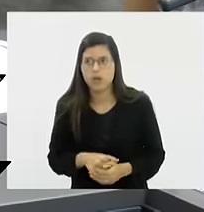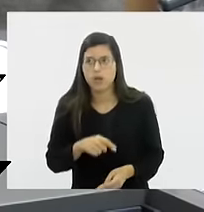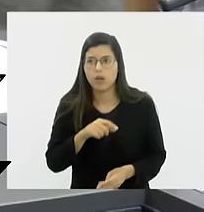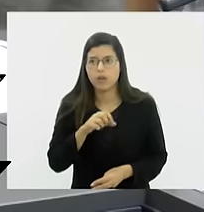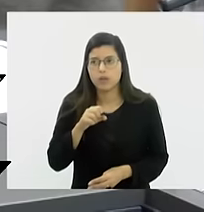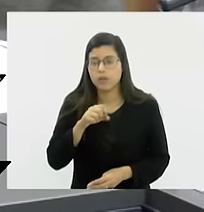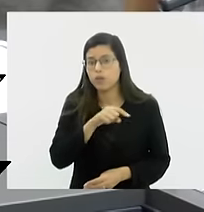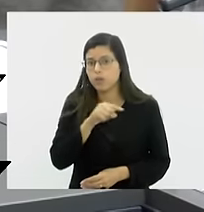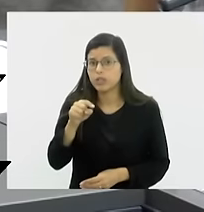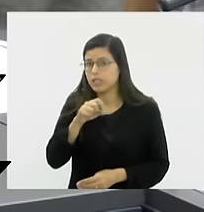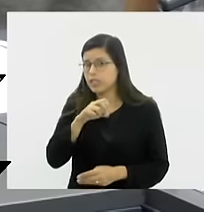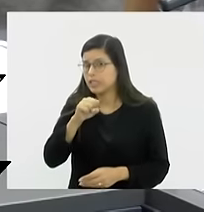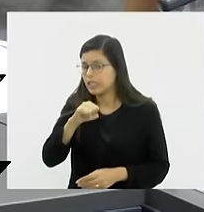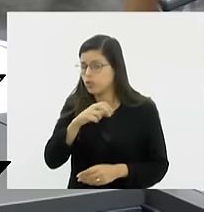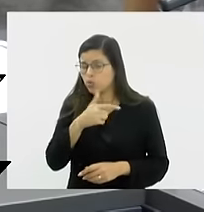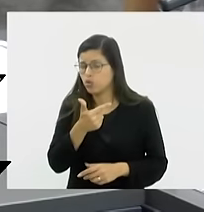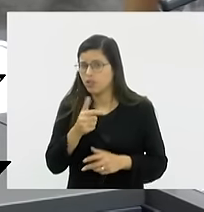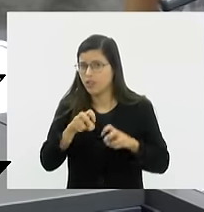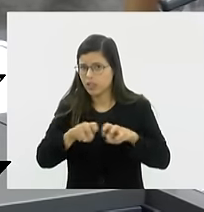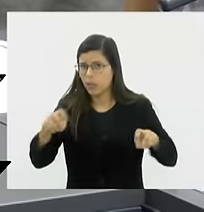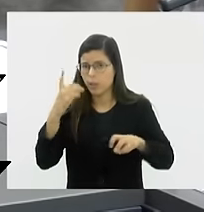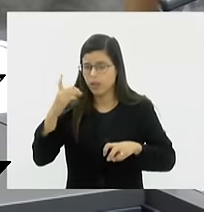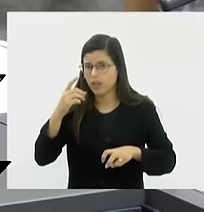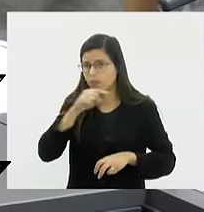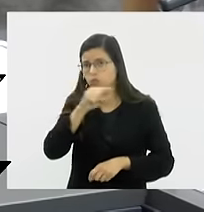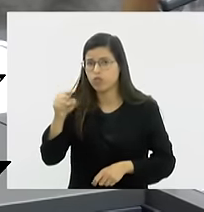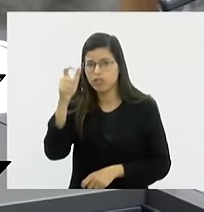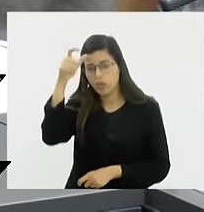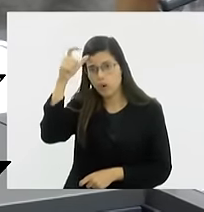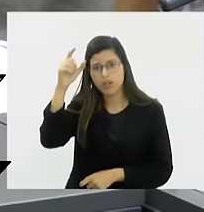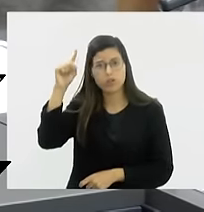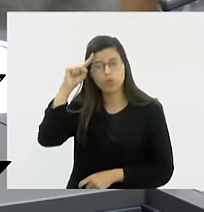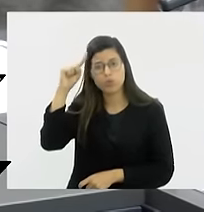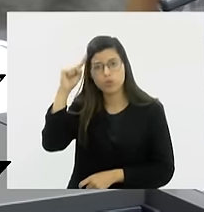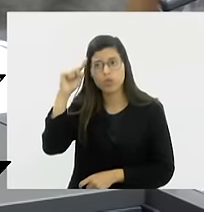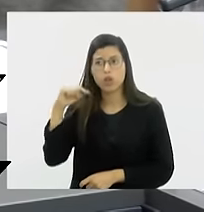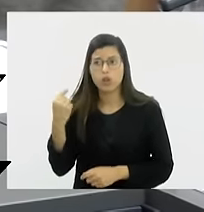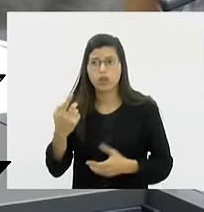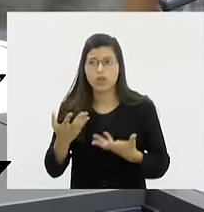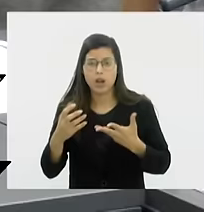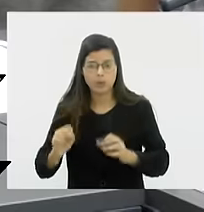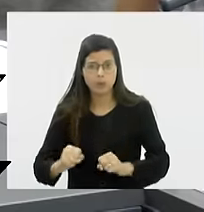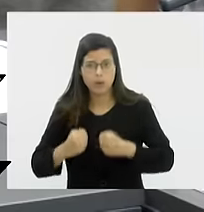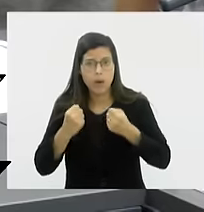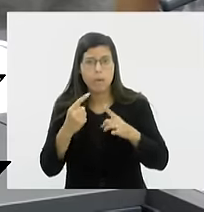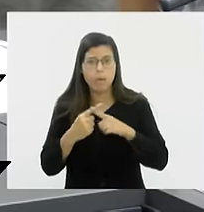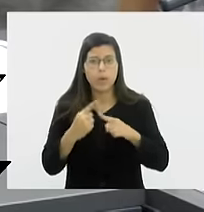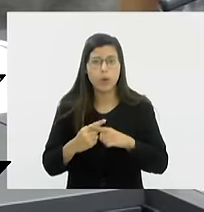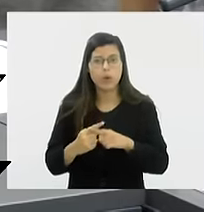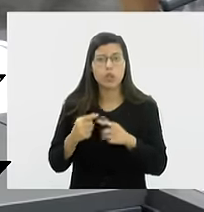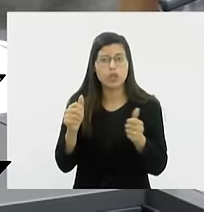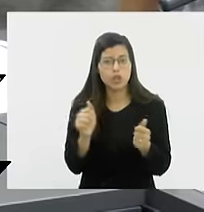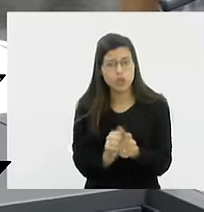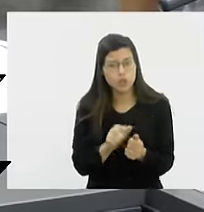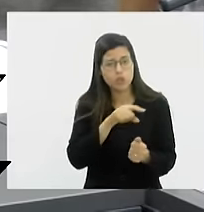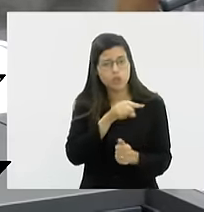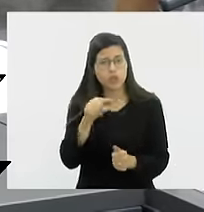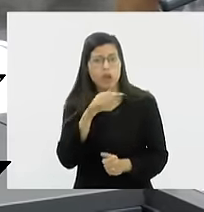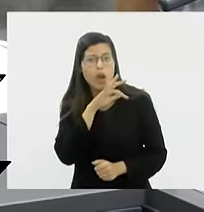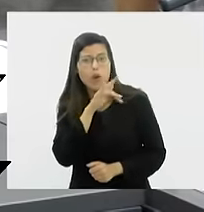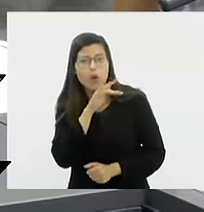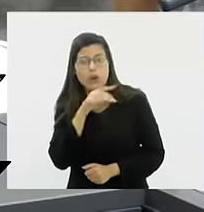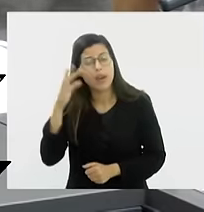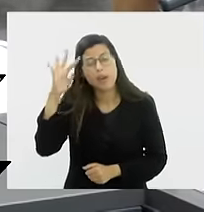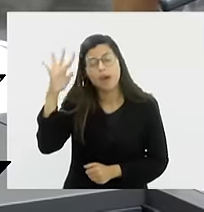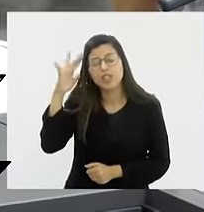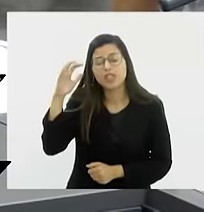todos os dias. Todos os dias, mas nós estamos aqui para defender. Porque nós sabemos que com vocês já está ruim, sem vocês, meu irmão, isso aqui vai virar uma balbúrdia, um inferno. Um